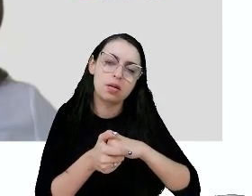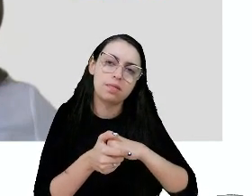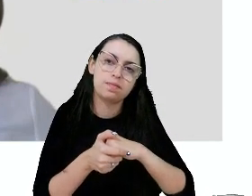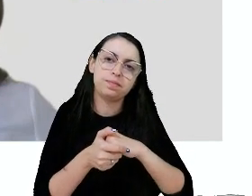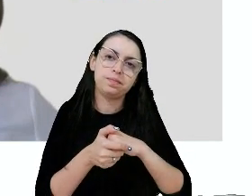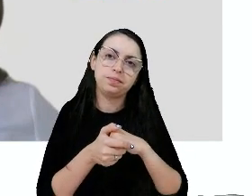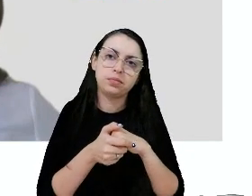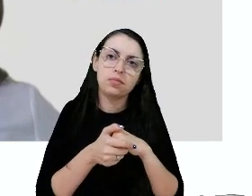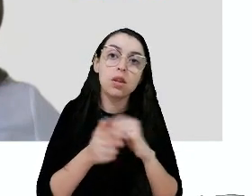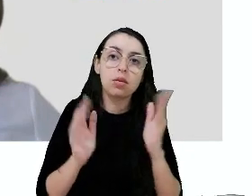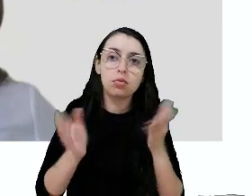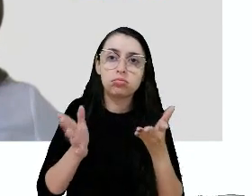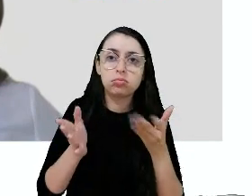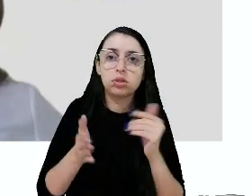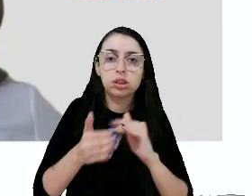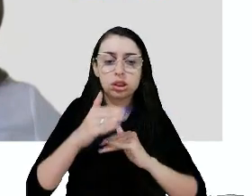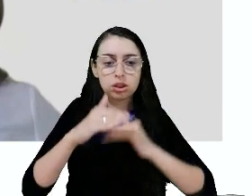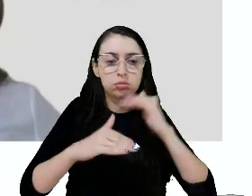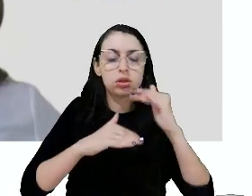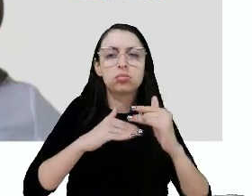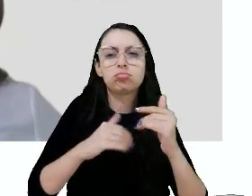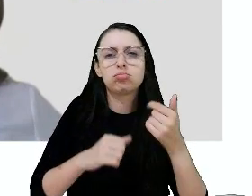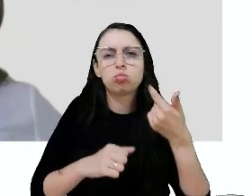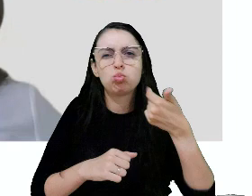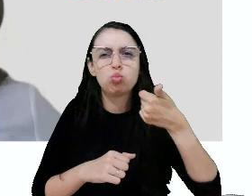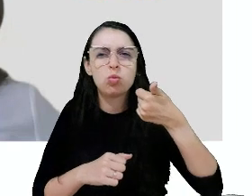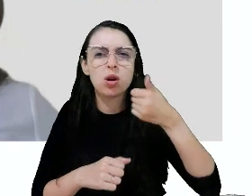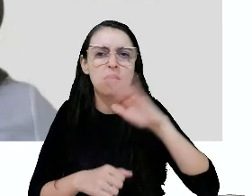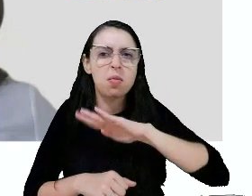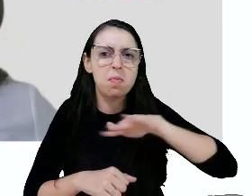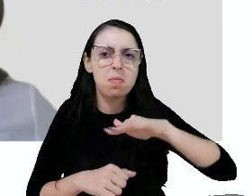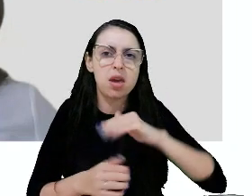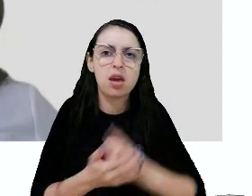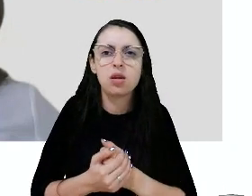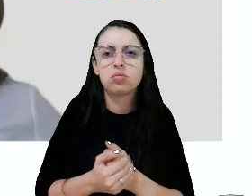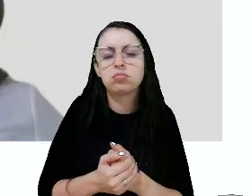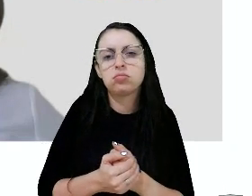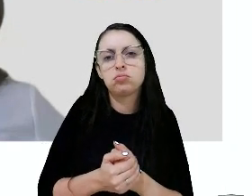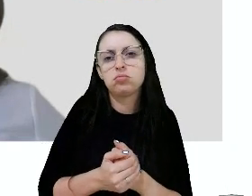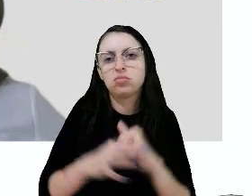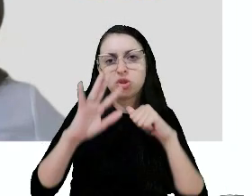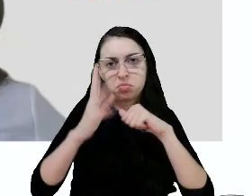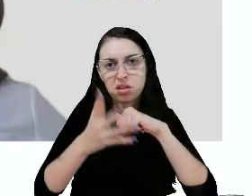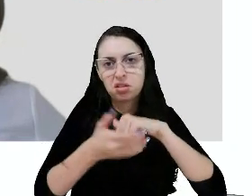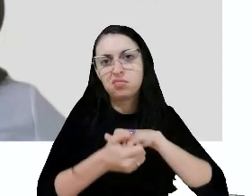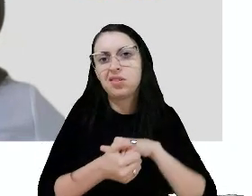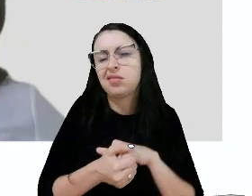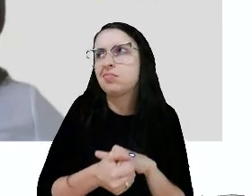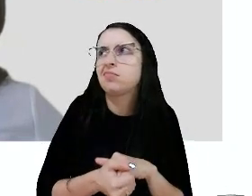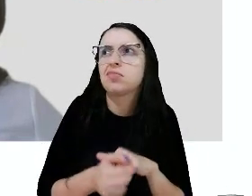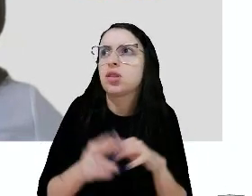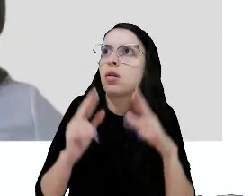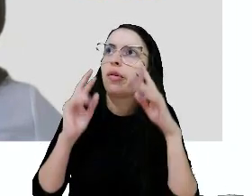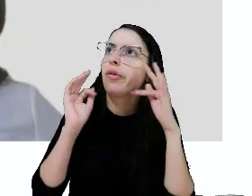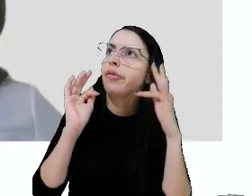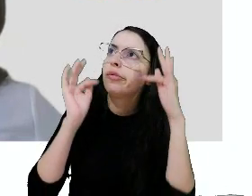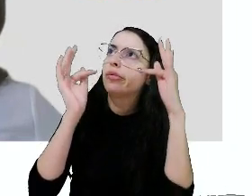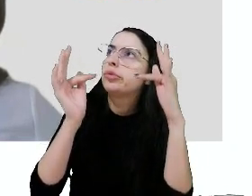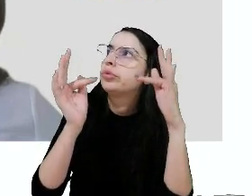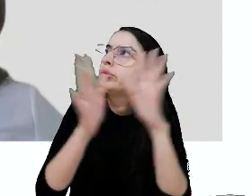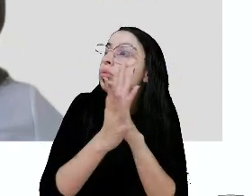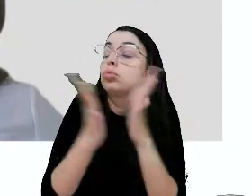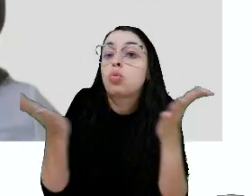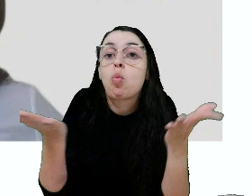pandemia, e nós já estamos indo para 1 ano e meio, né? Sem grandes perspectivas do que será